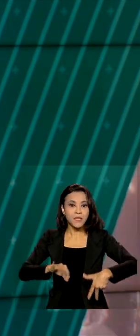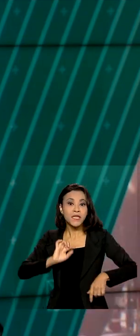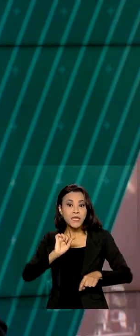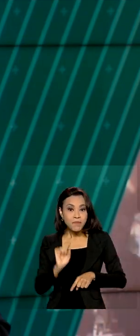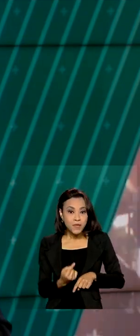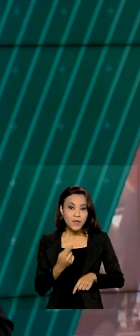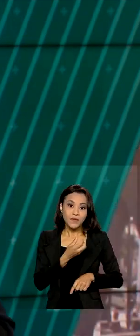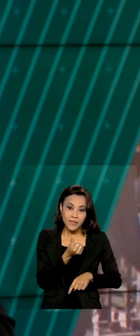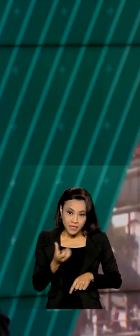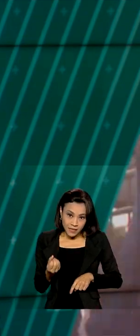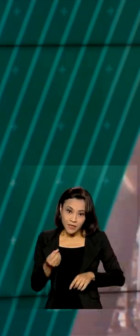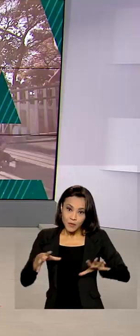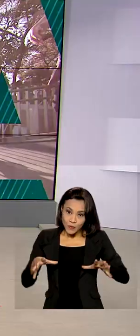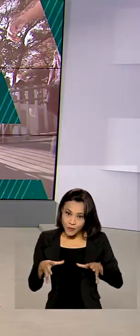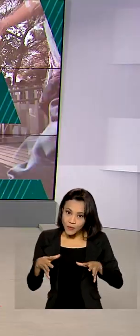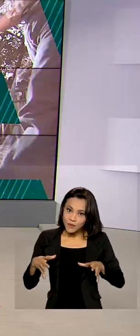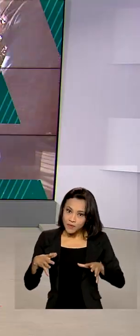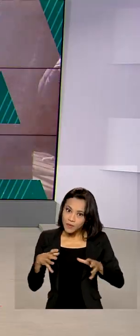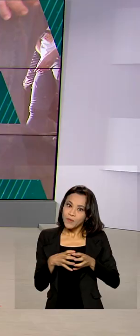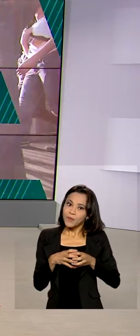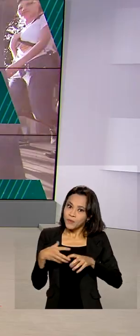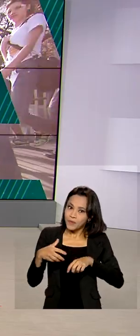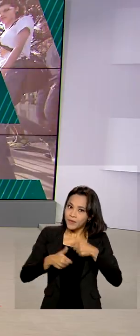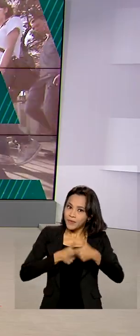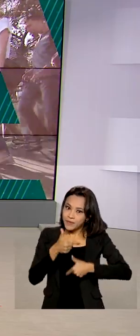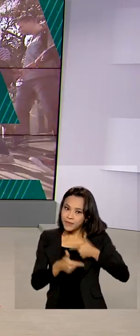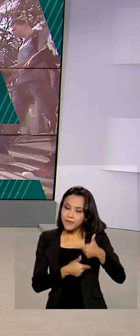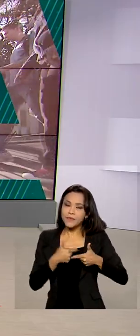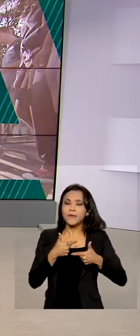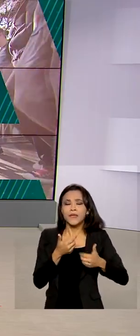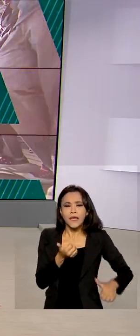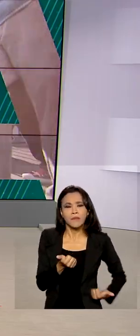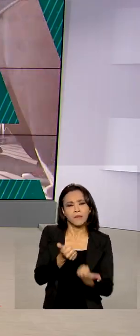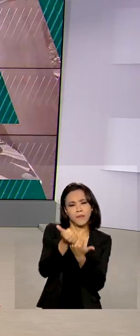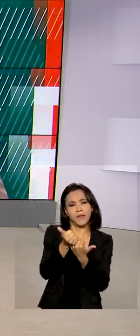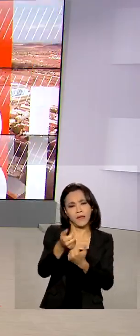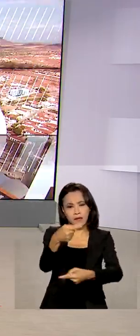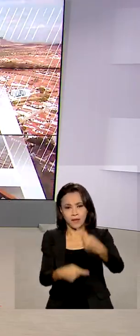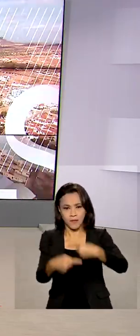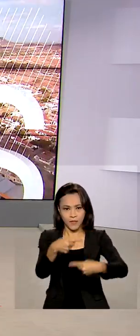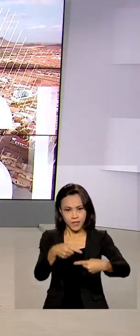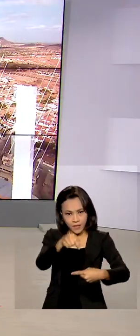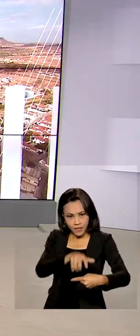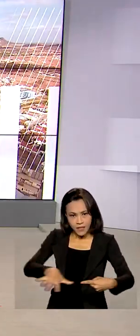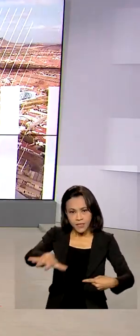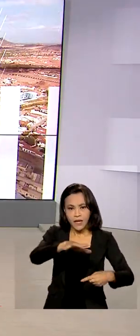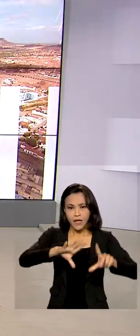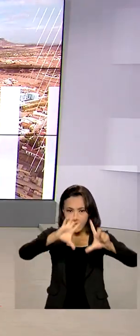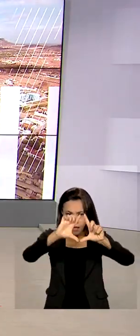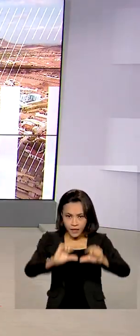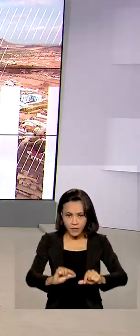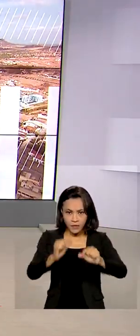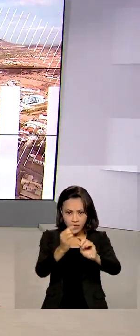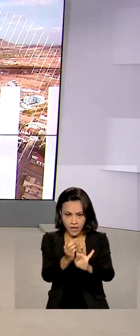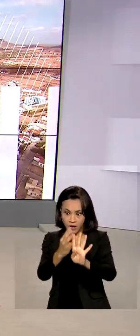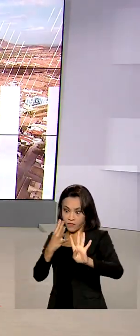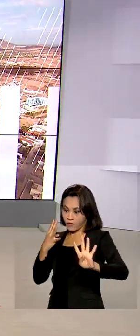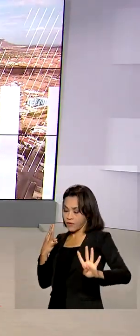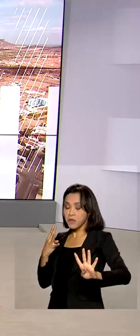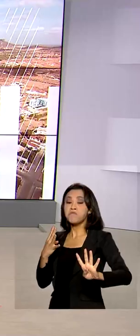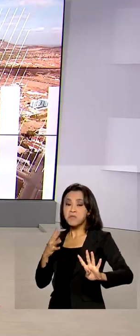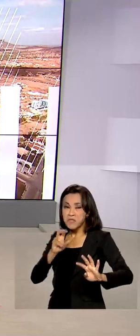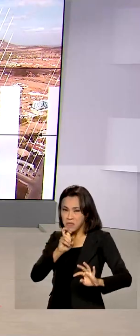equipes habilitadas. E para fortalecer as políticas públicas do setor e reduzir a fila de quase 57 mil